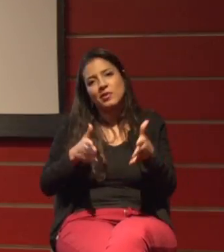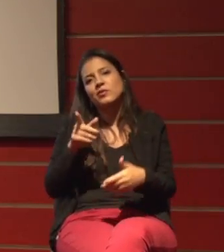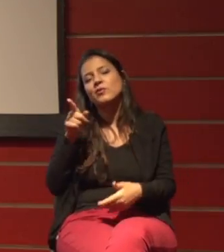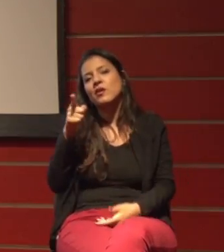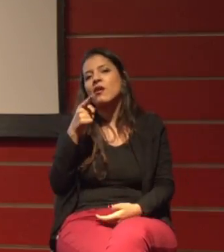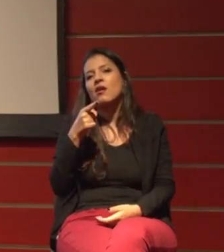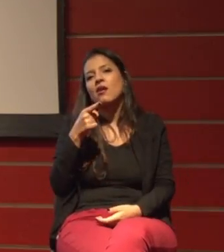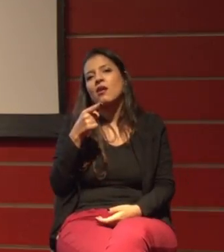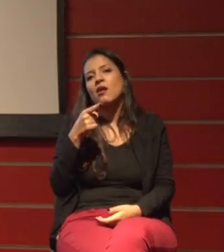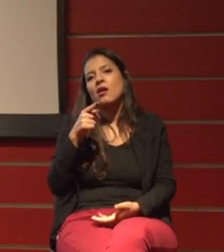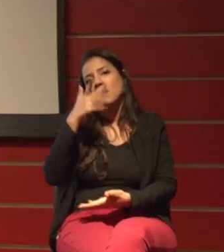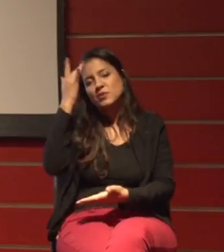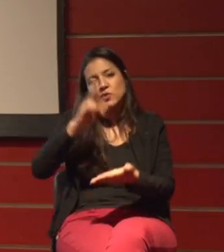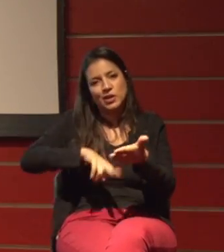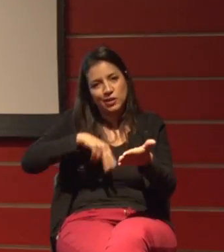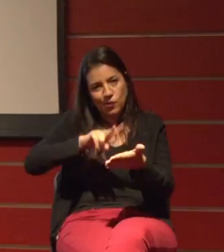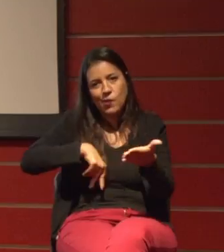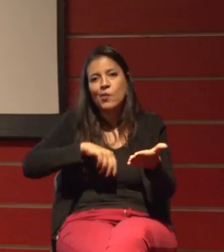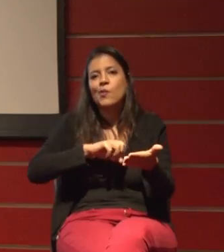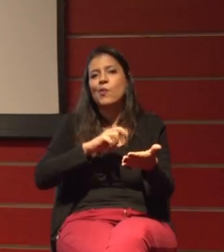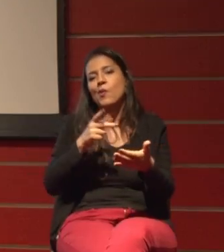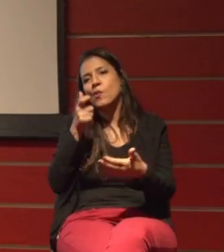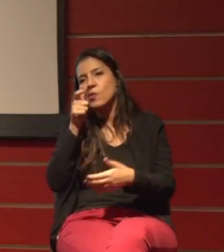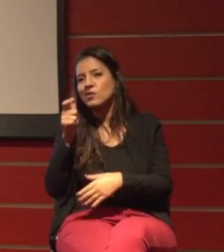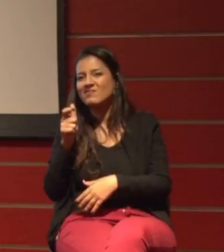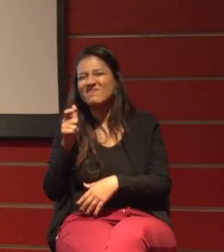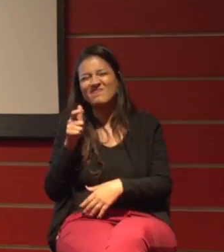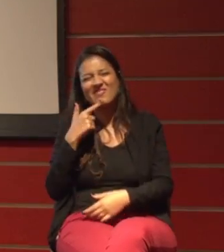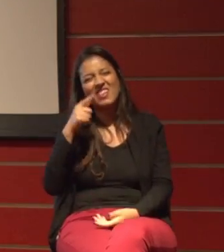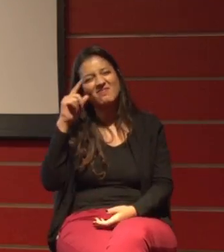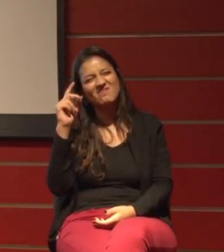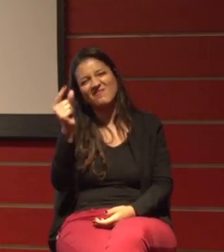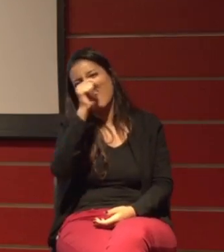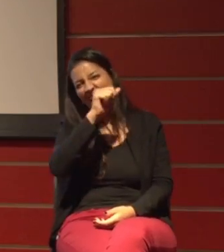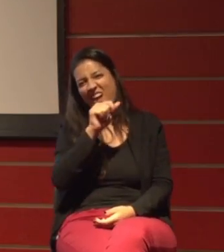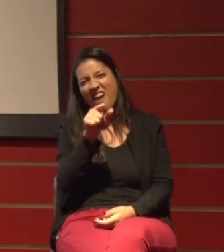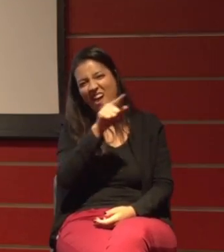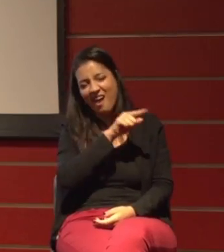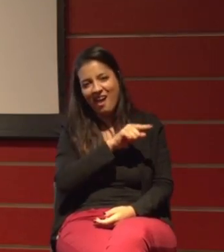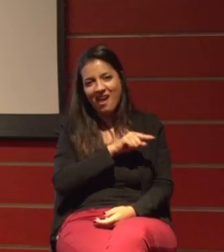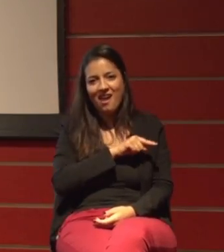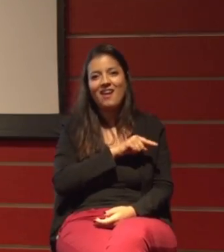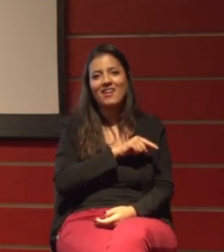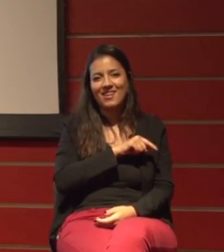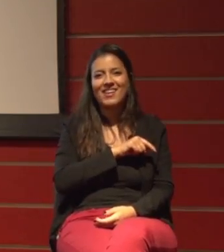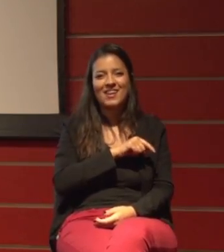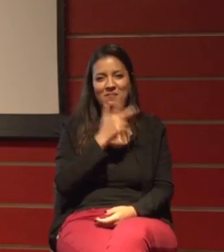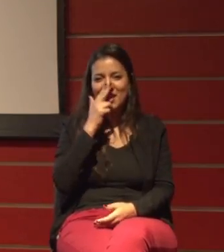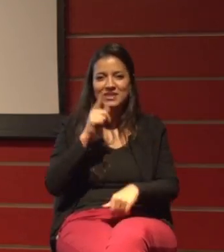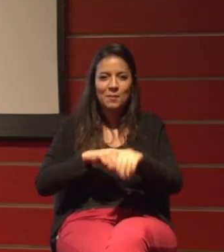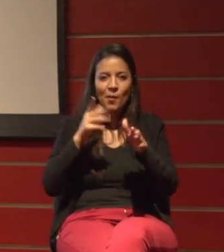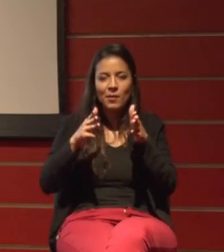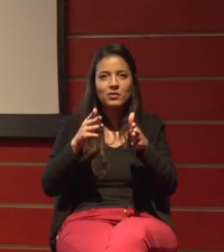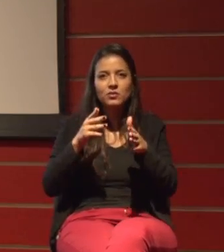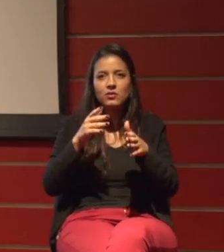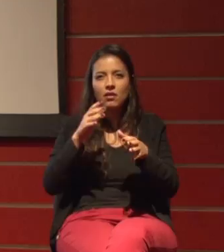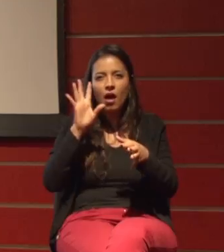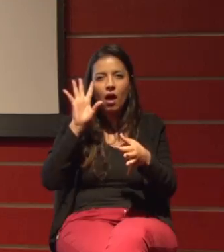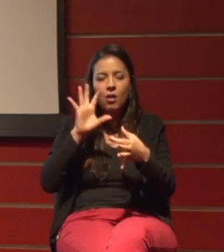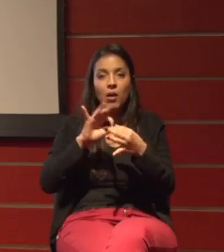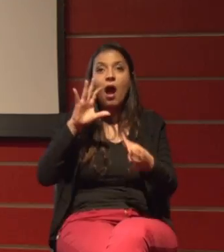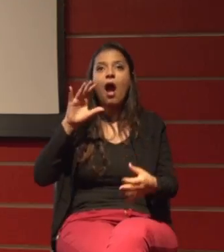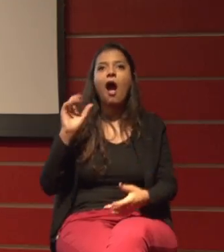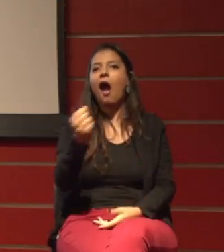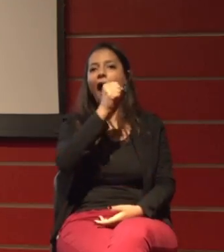leitor ou ou o telespectador vira para você e fala R né é o momento arrá do filme né mas o